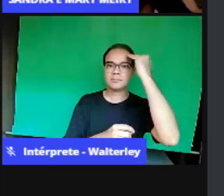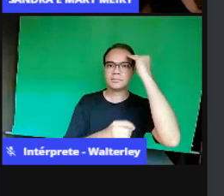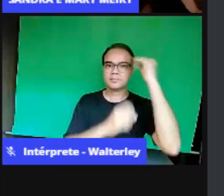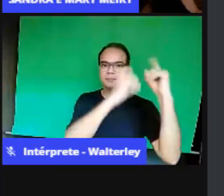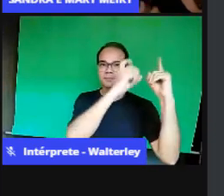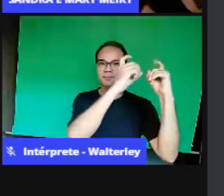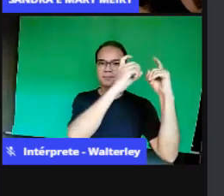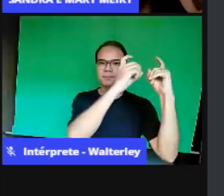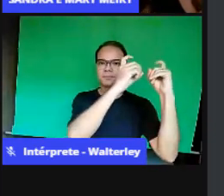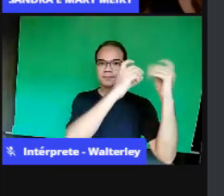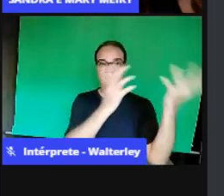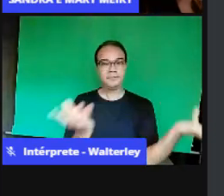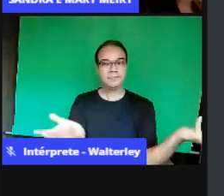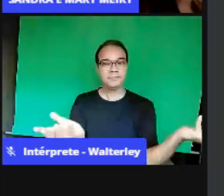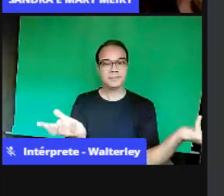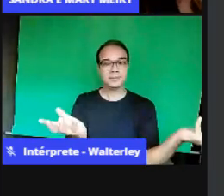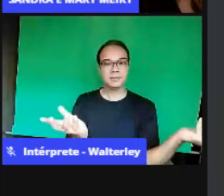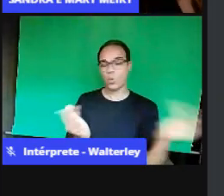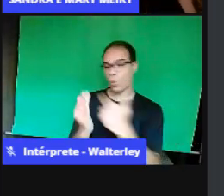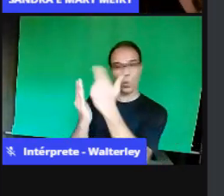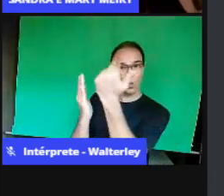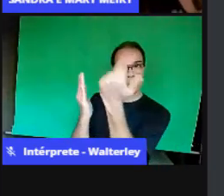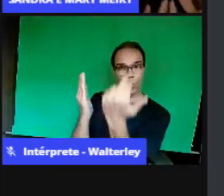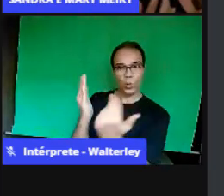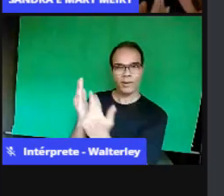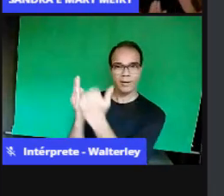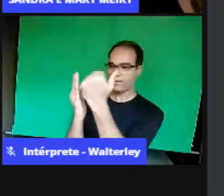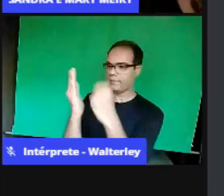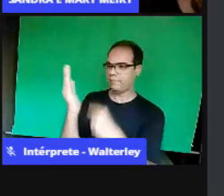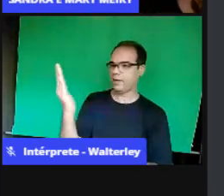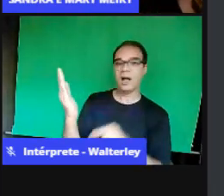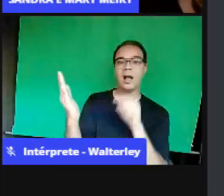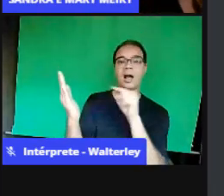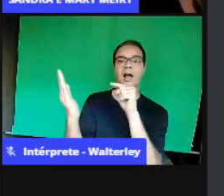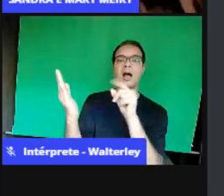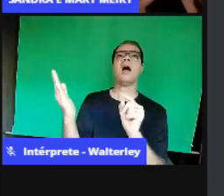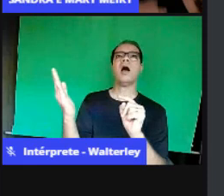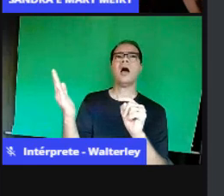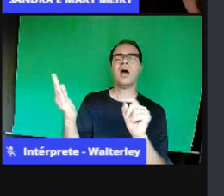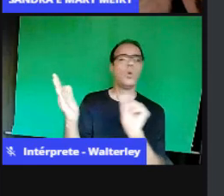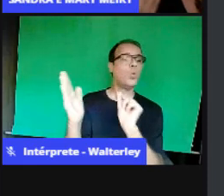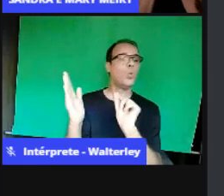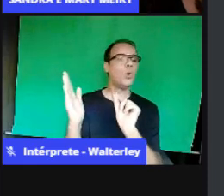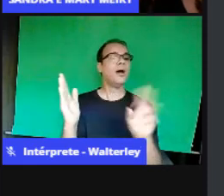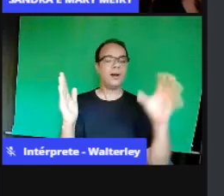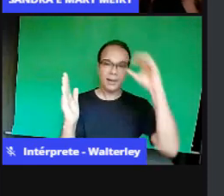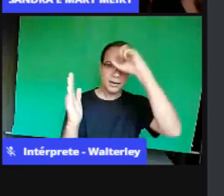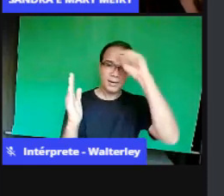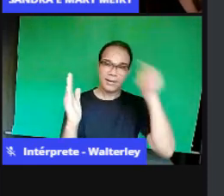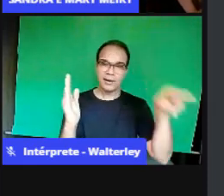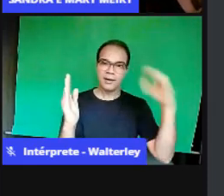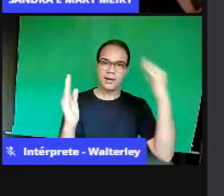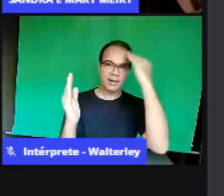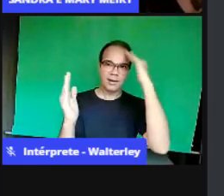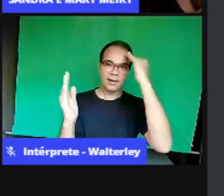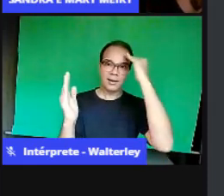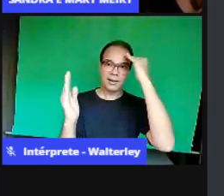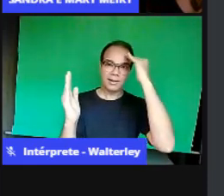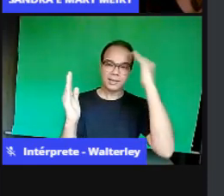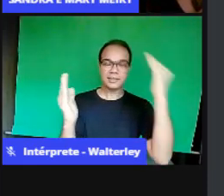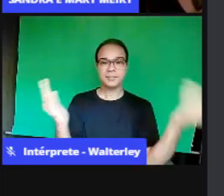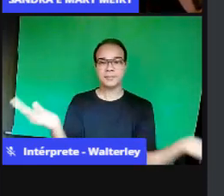Ele utiliza a questão psicomotora de forma favorável ao processo de